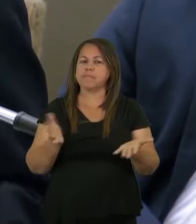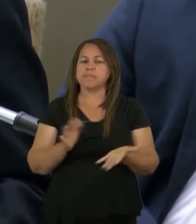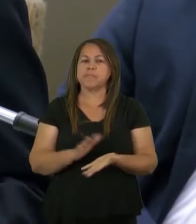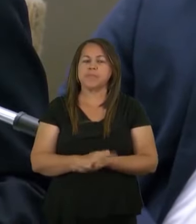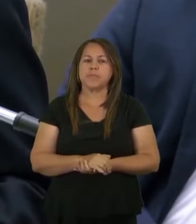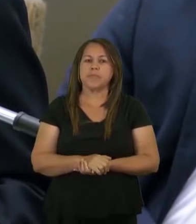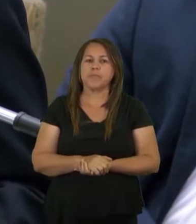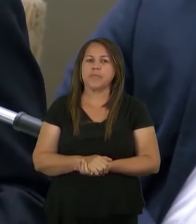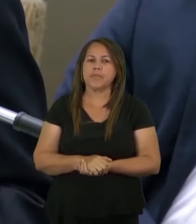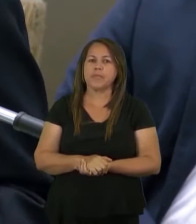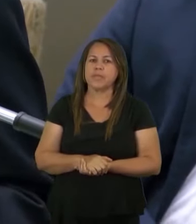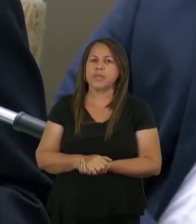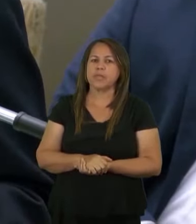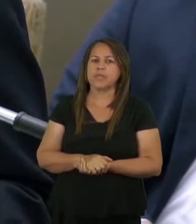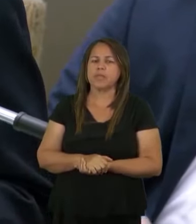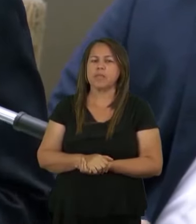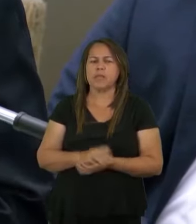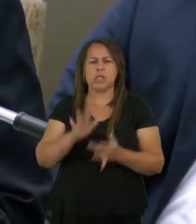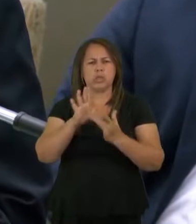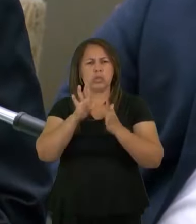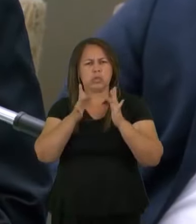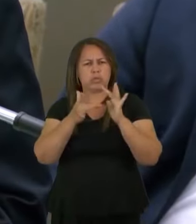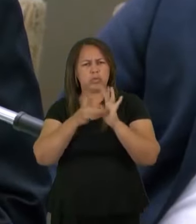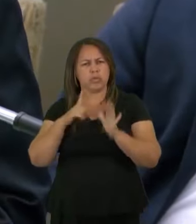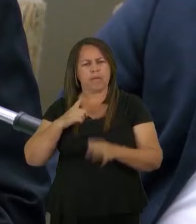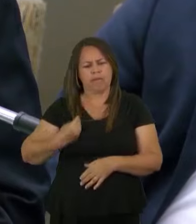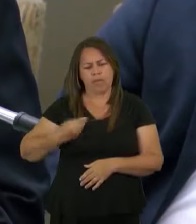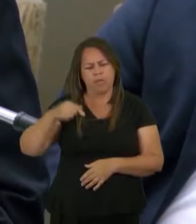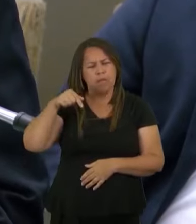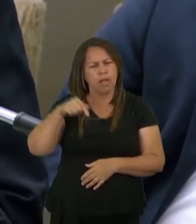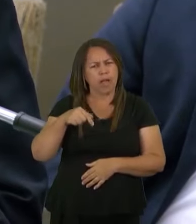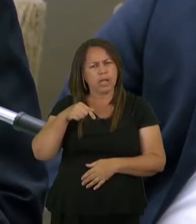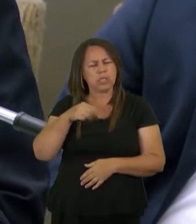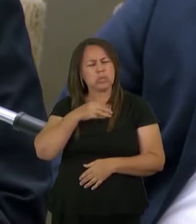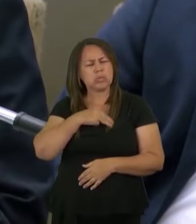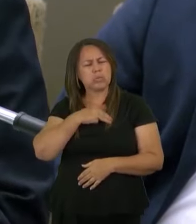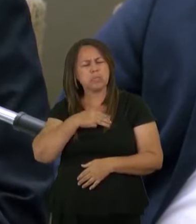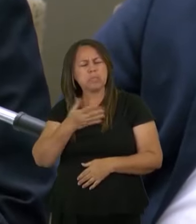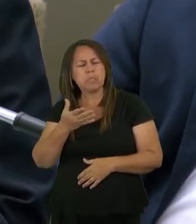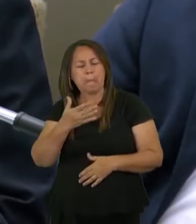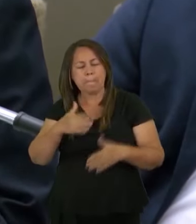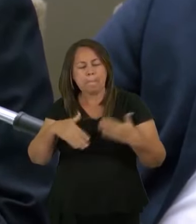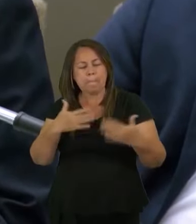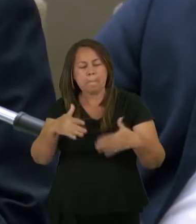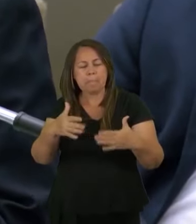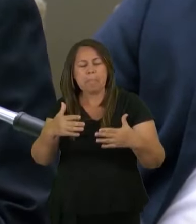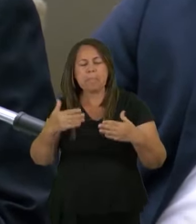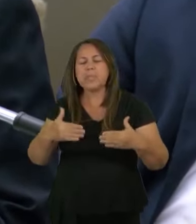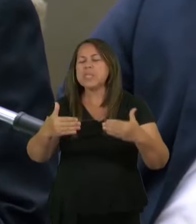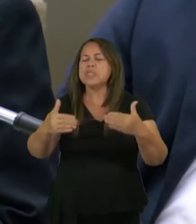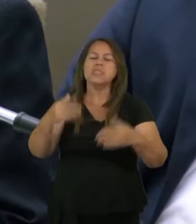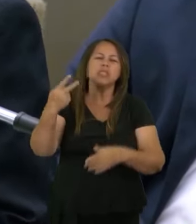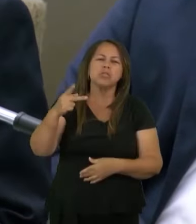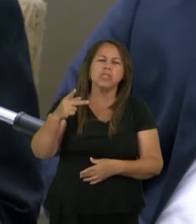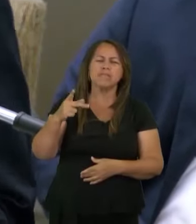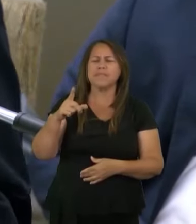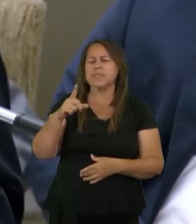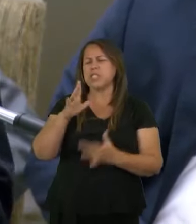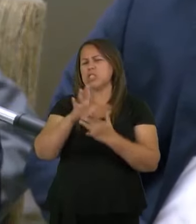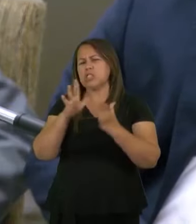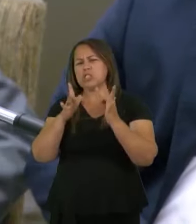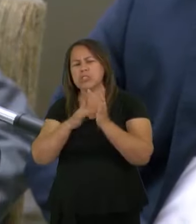durante o ministério de Jesus aqui na terra, Jesus foi rodeado por diversas